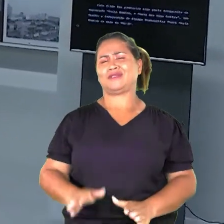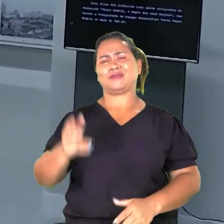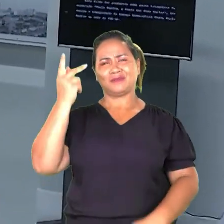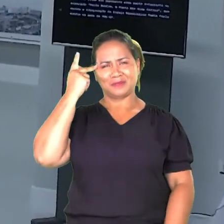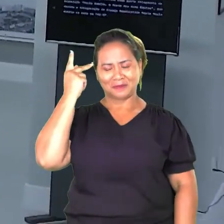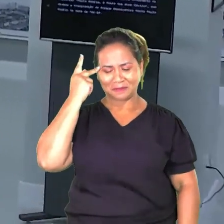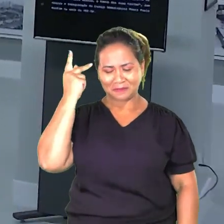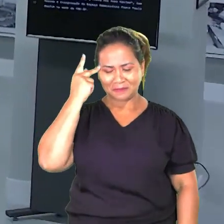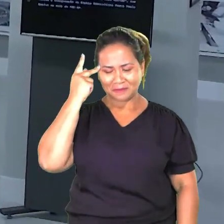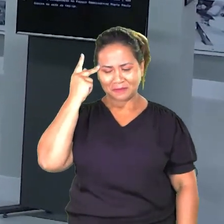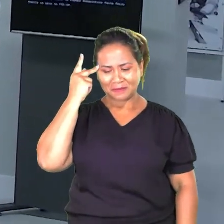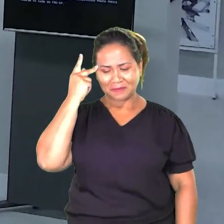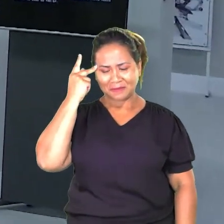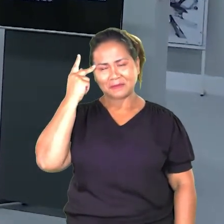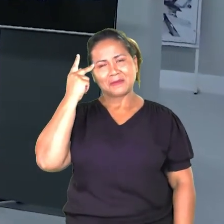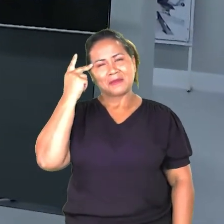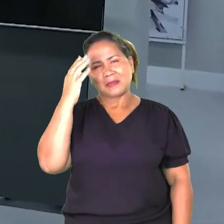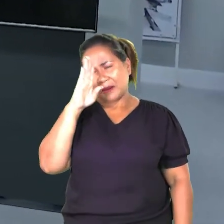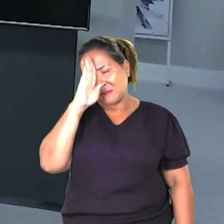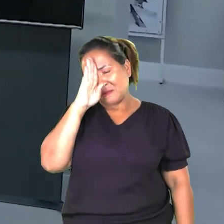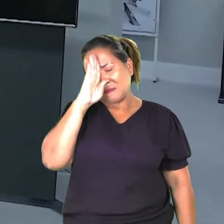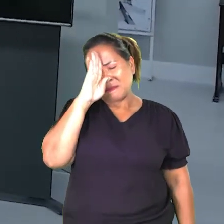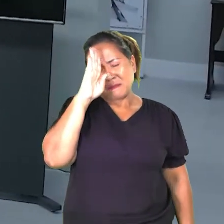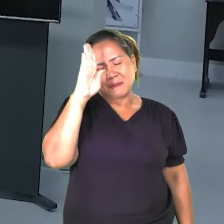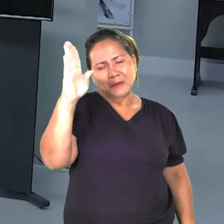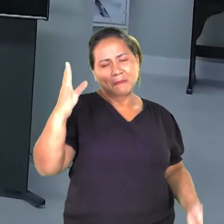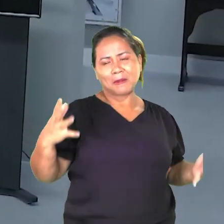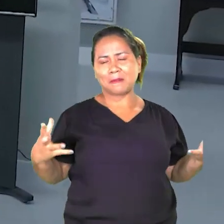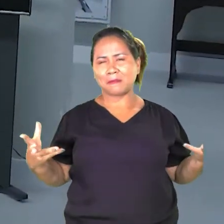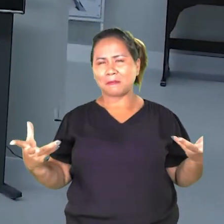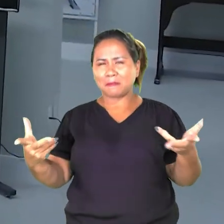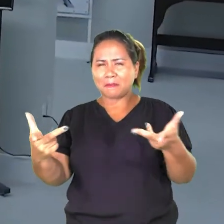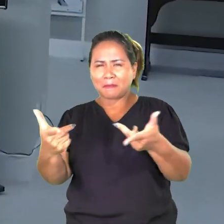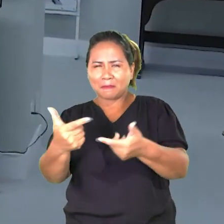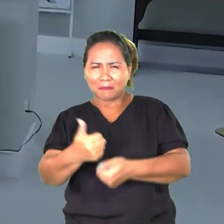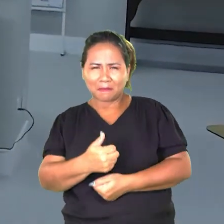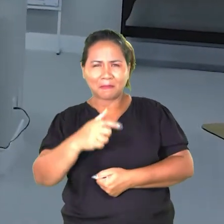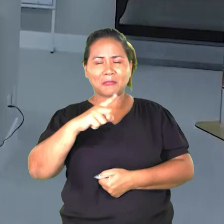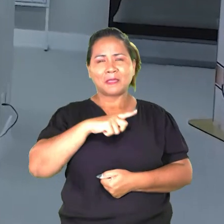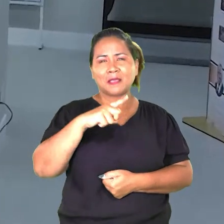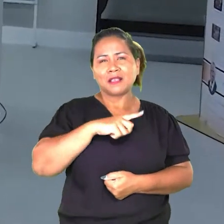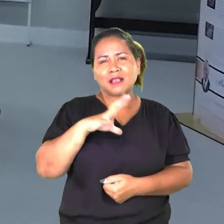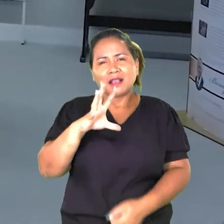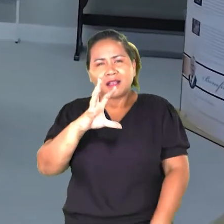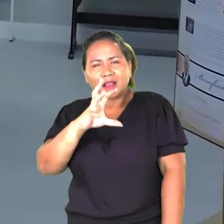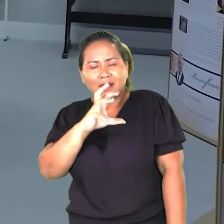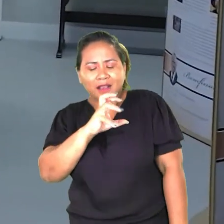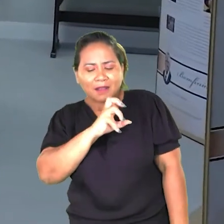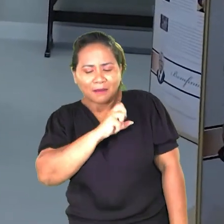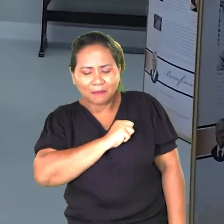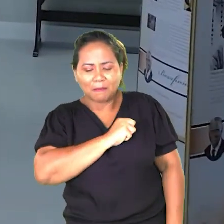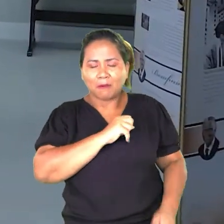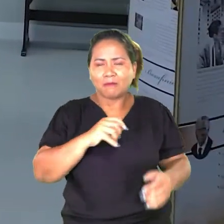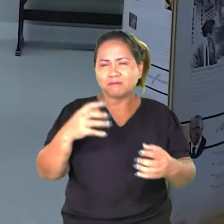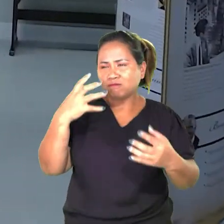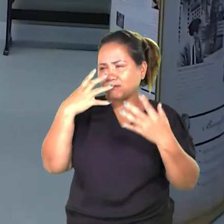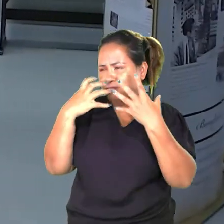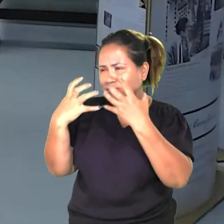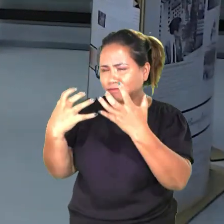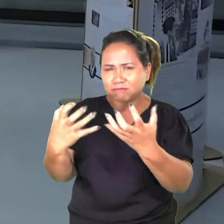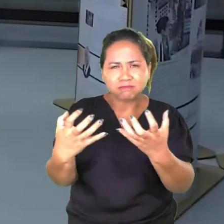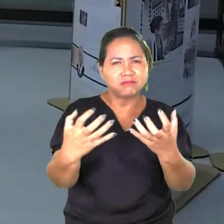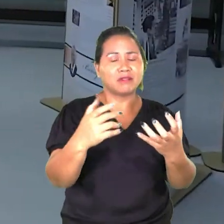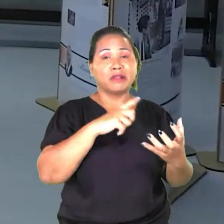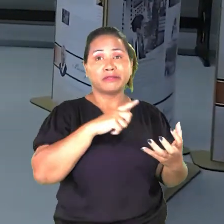Emérita cidade de São Paulo, vosso princípio fez-se o meu princípio, armaram-me esses arcos